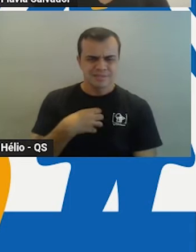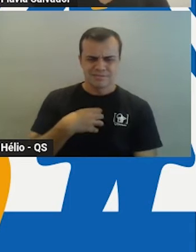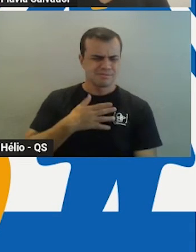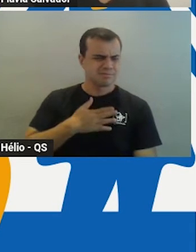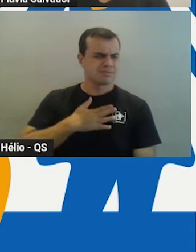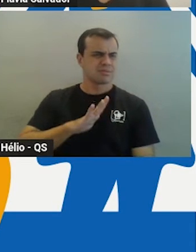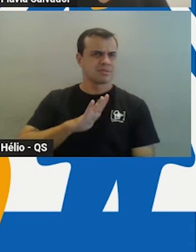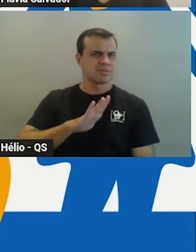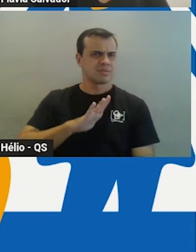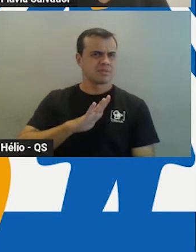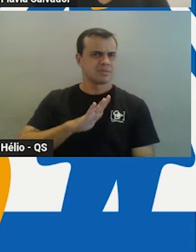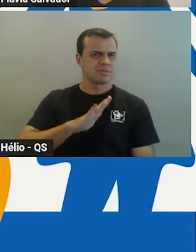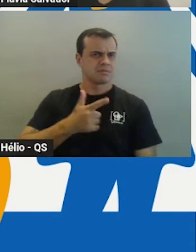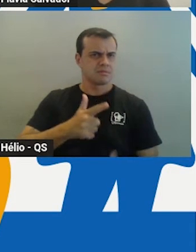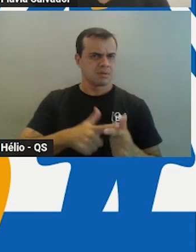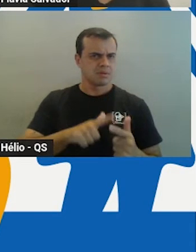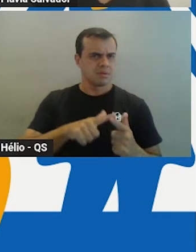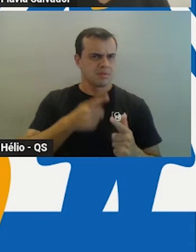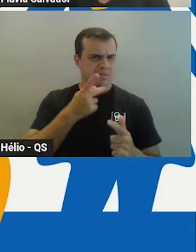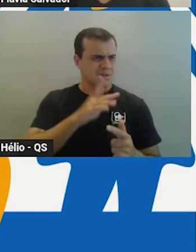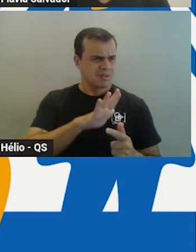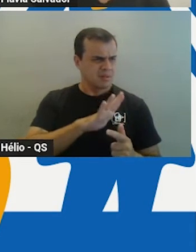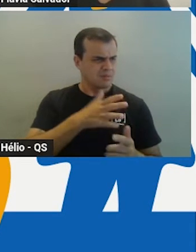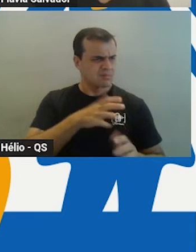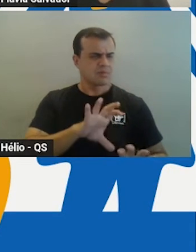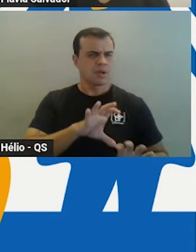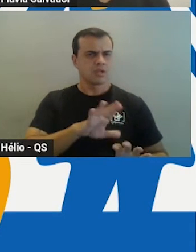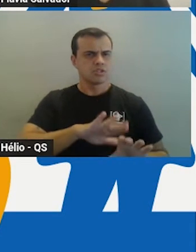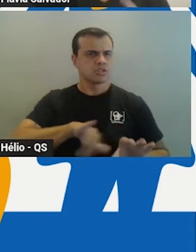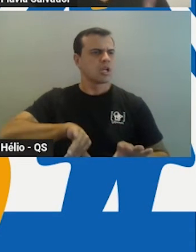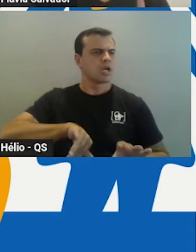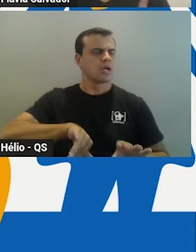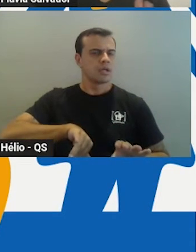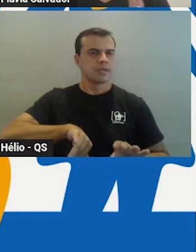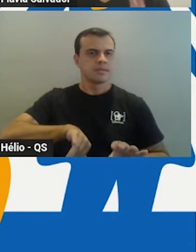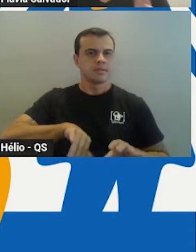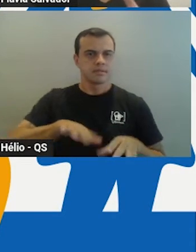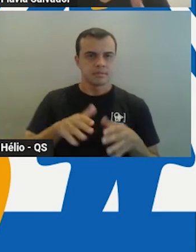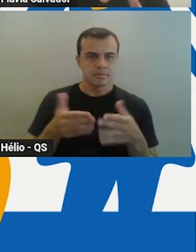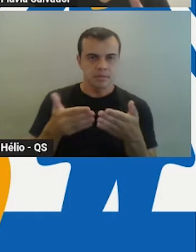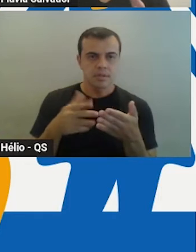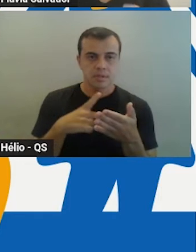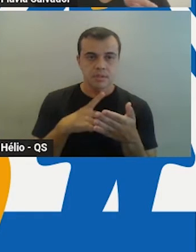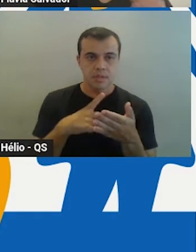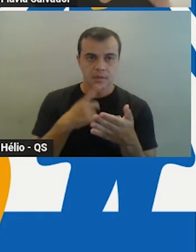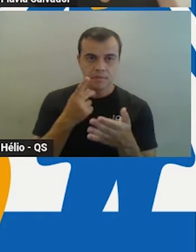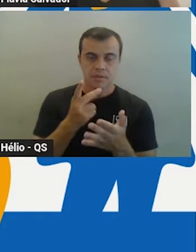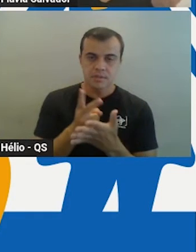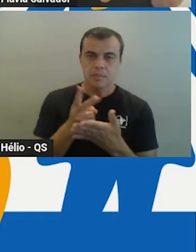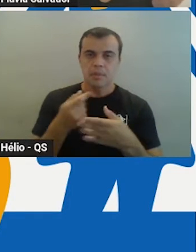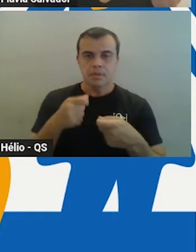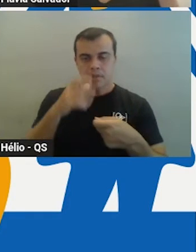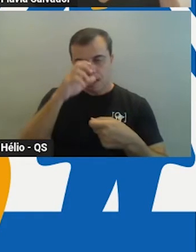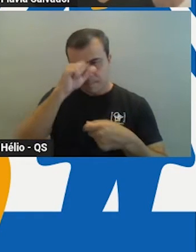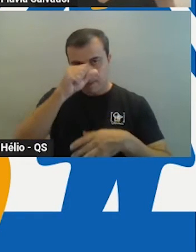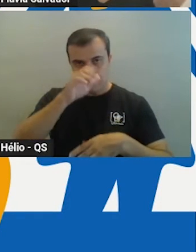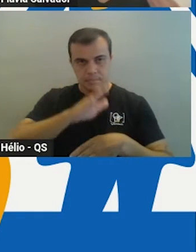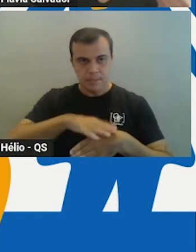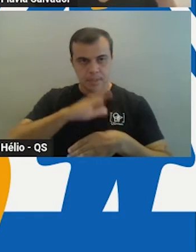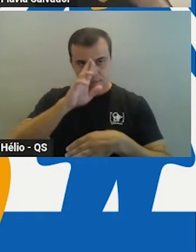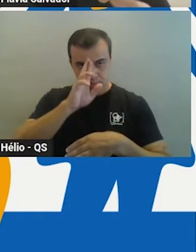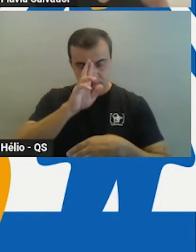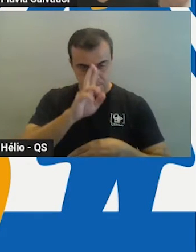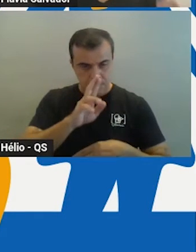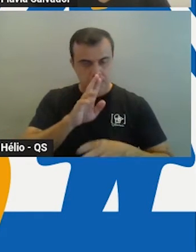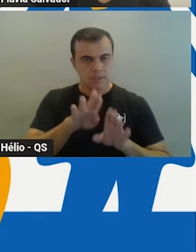alguma coisa, ela não tem problema nenhum, ela vira e fala, não quero, tira. E a gente precisa aprender mais a respeitar